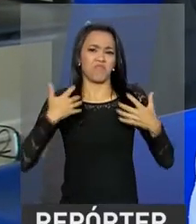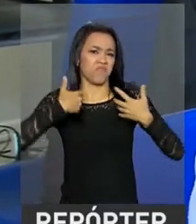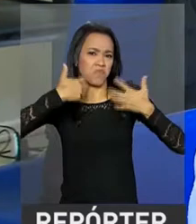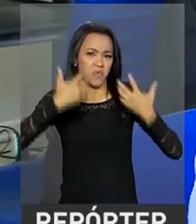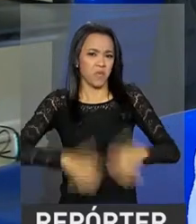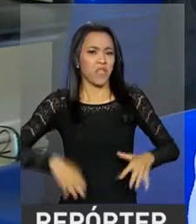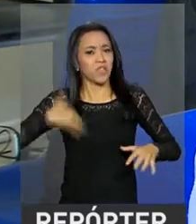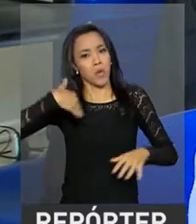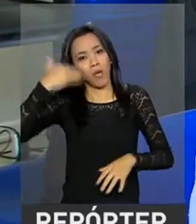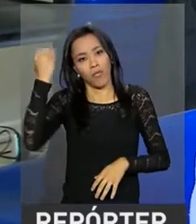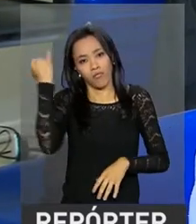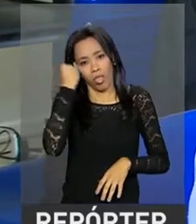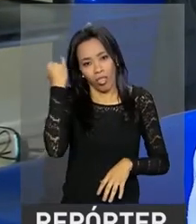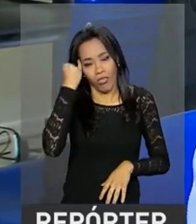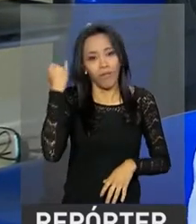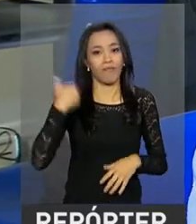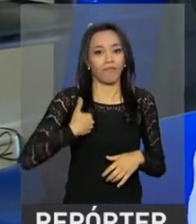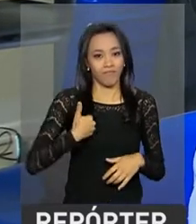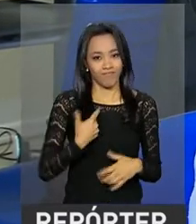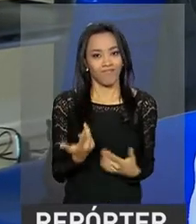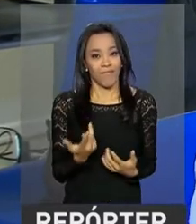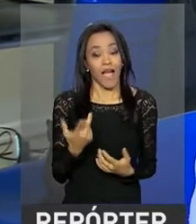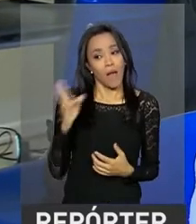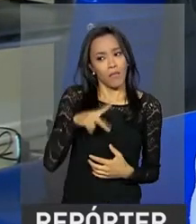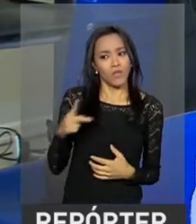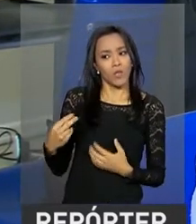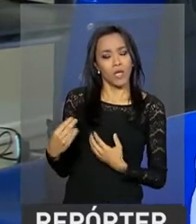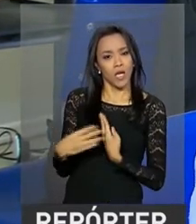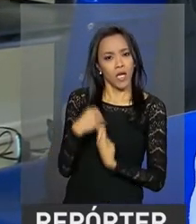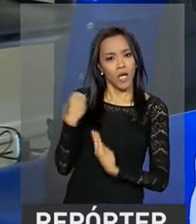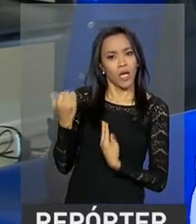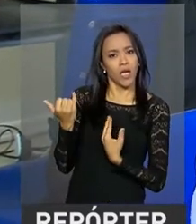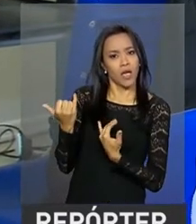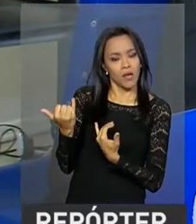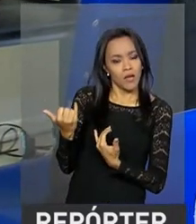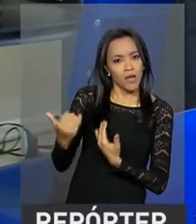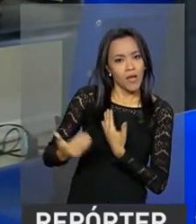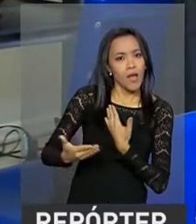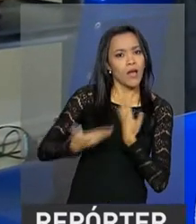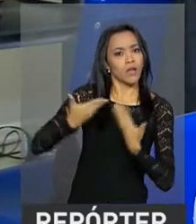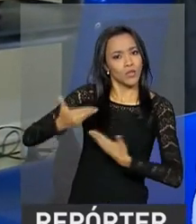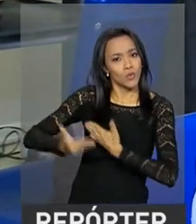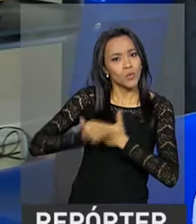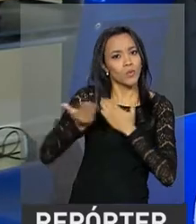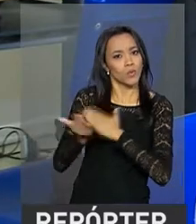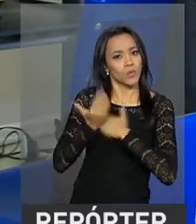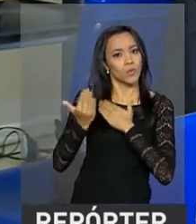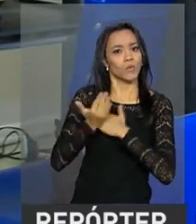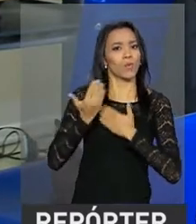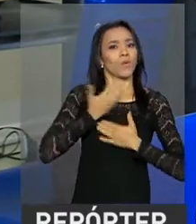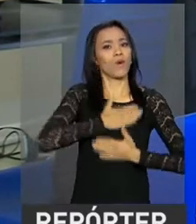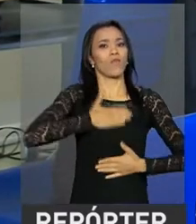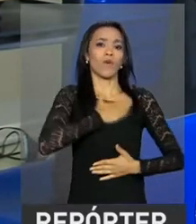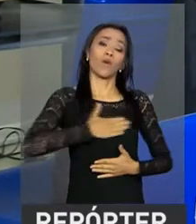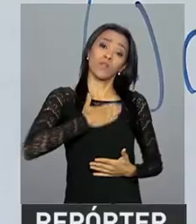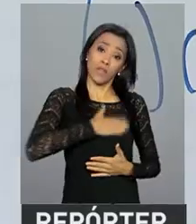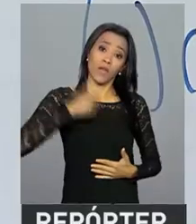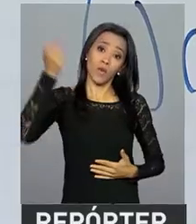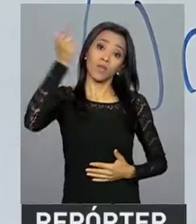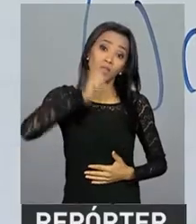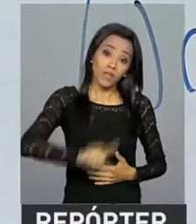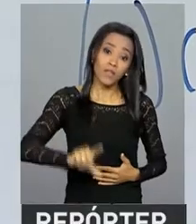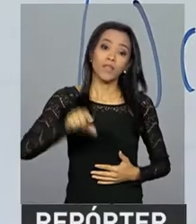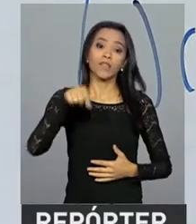eu sou preguiçoso. Aí foi, a professora me ajudou. Aí eu fui começando a gostar, aí consegui.